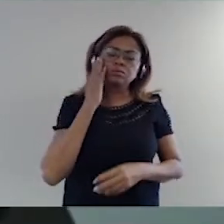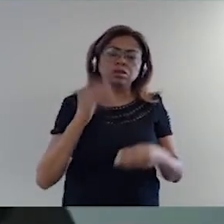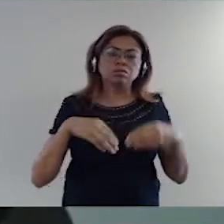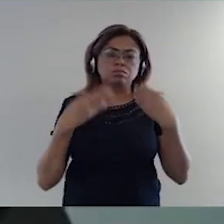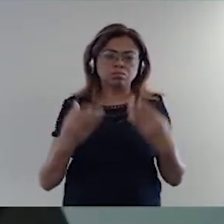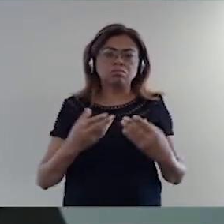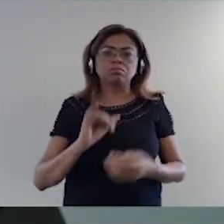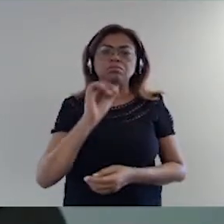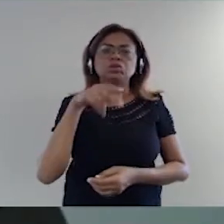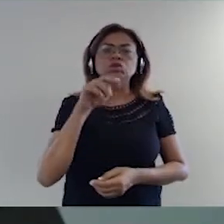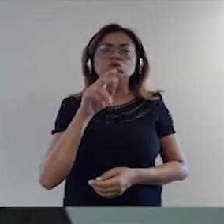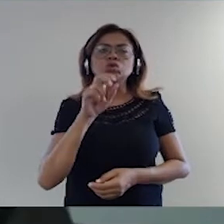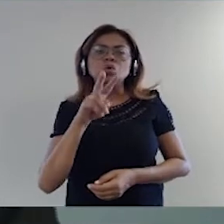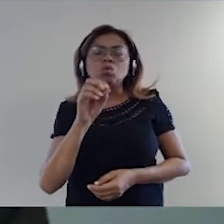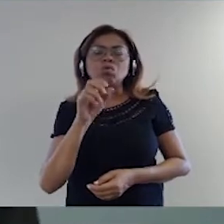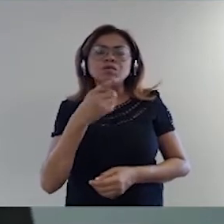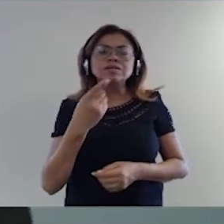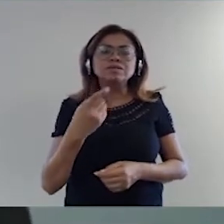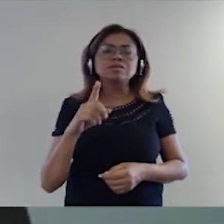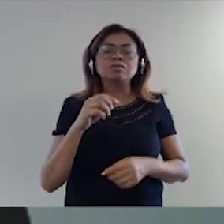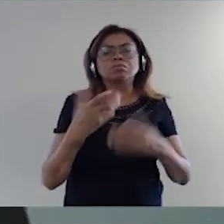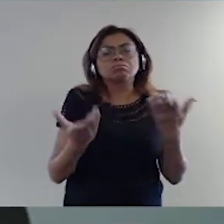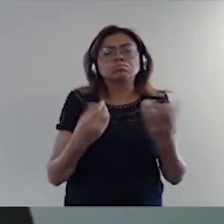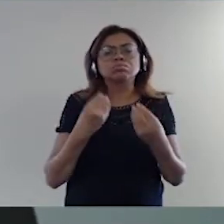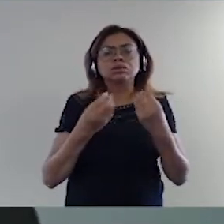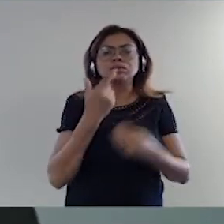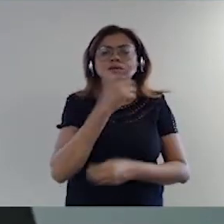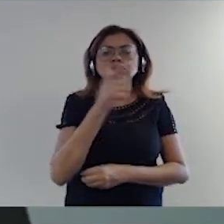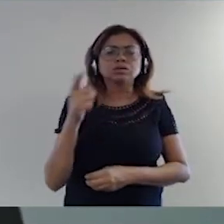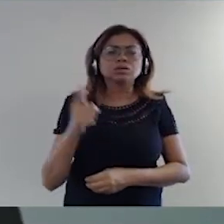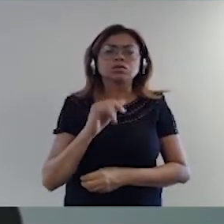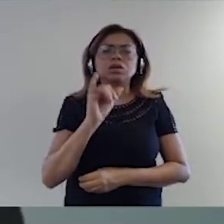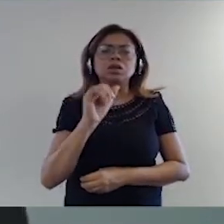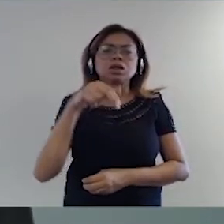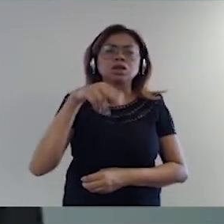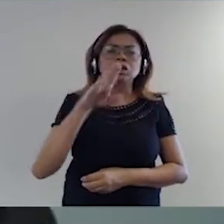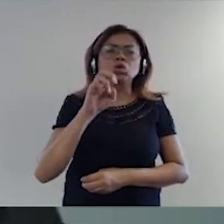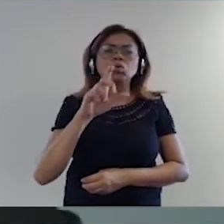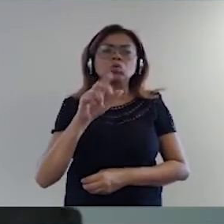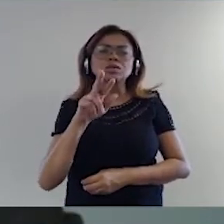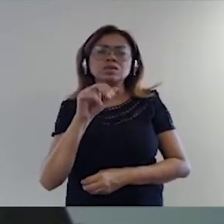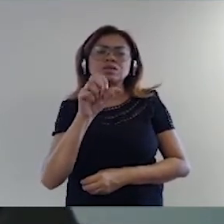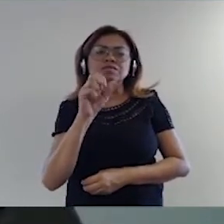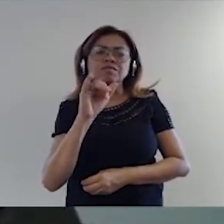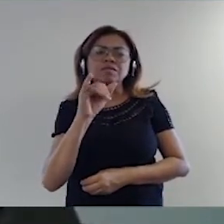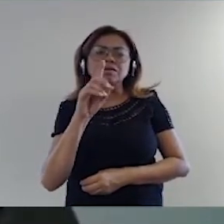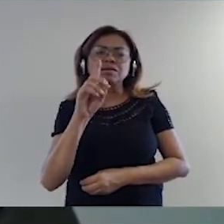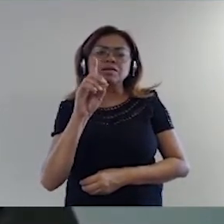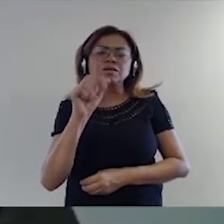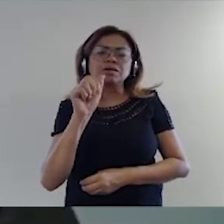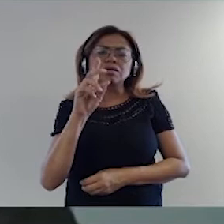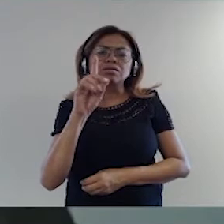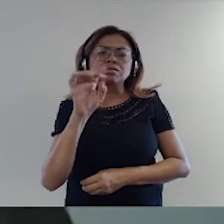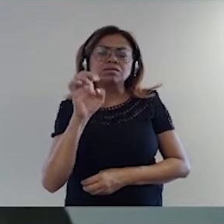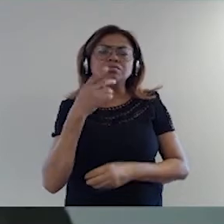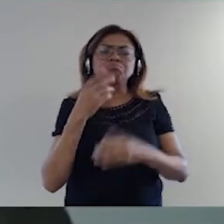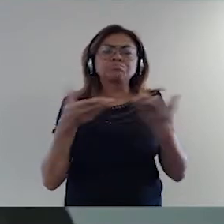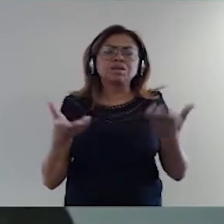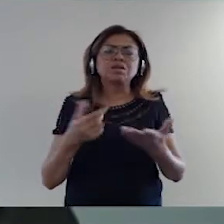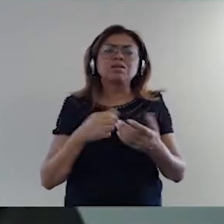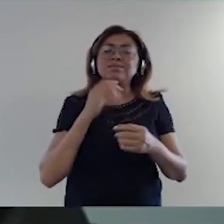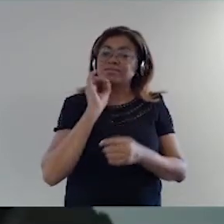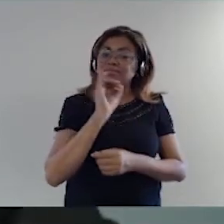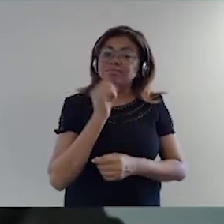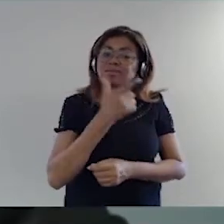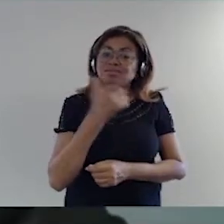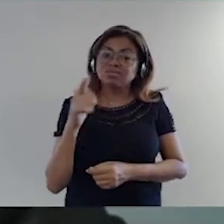sem inclusividade, num país que já tem tanta desigualdade, ela traz ainda mais injustiça.